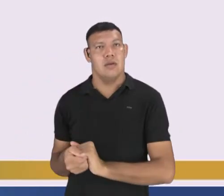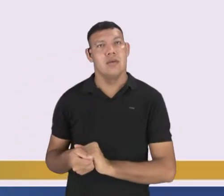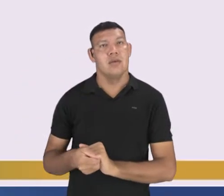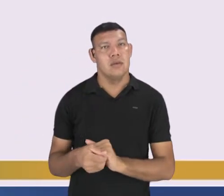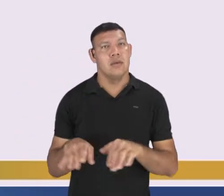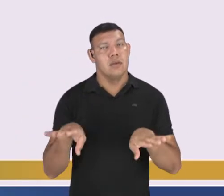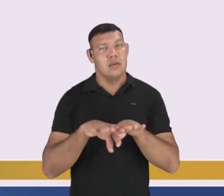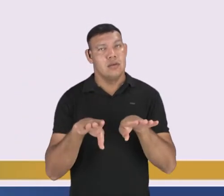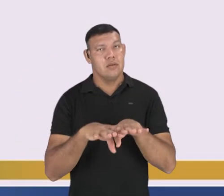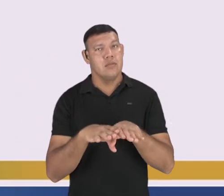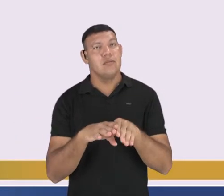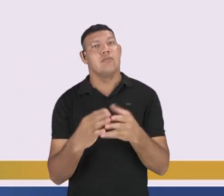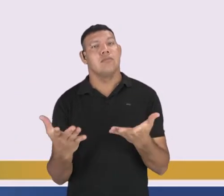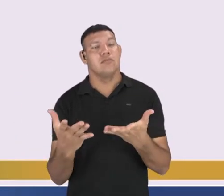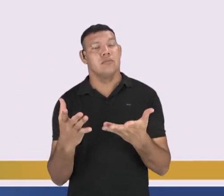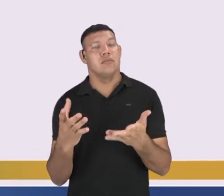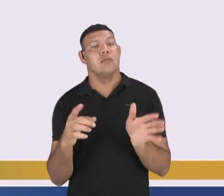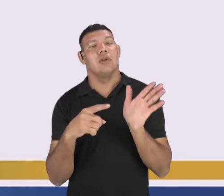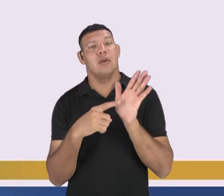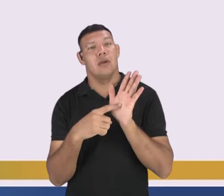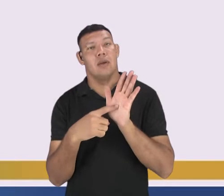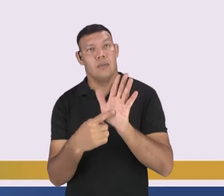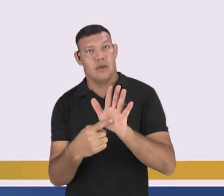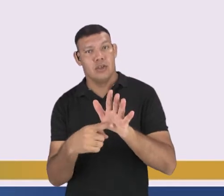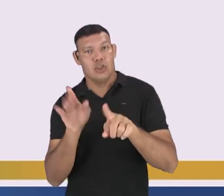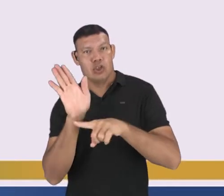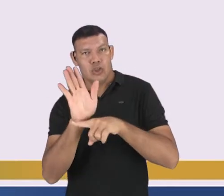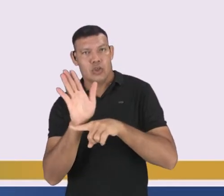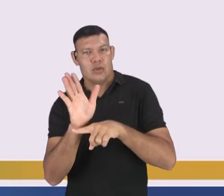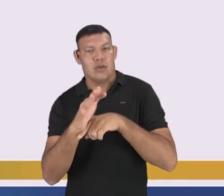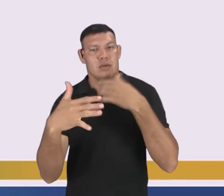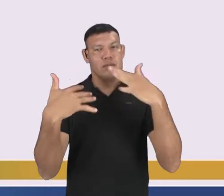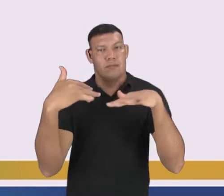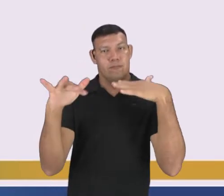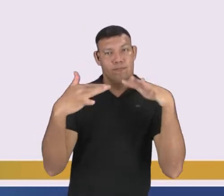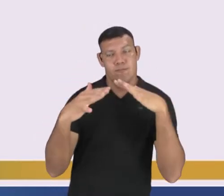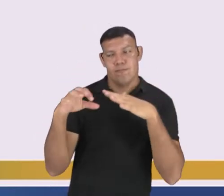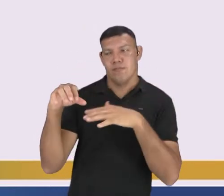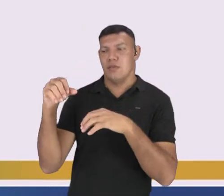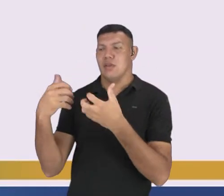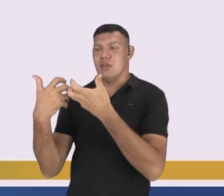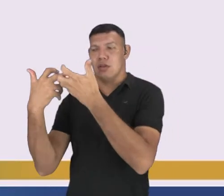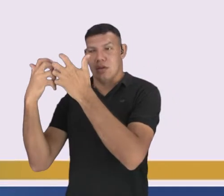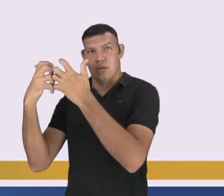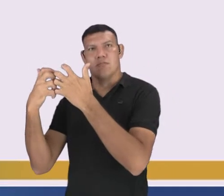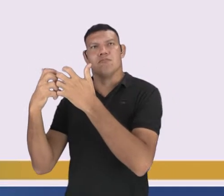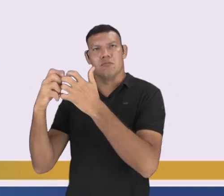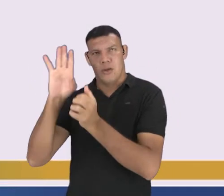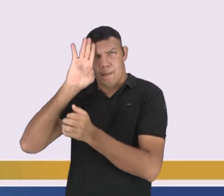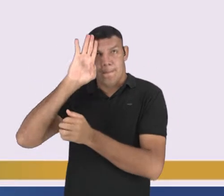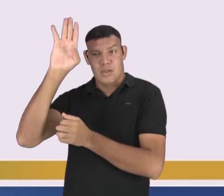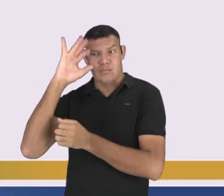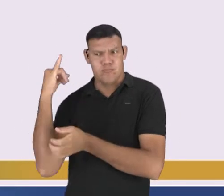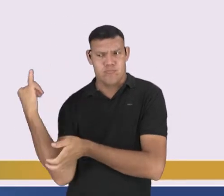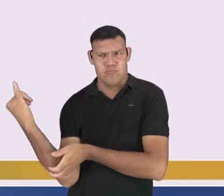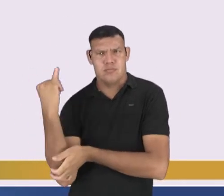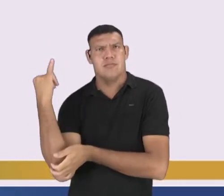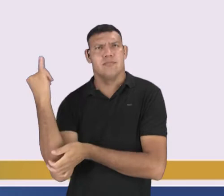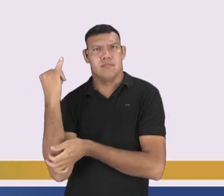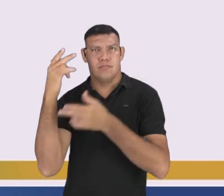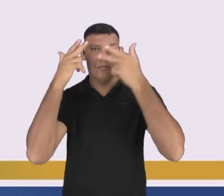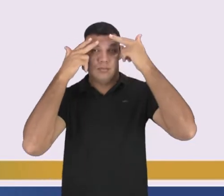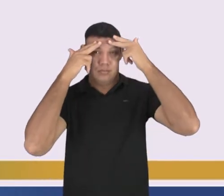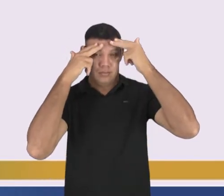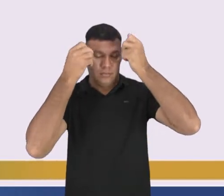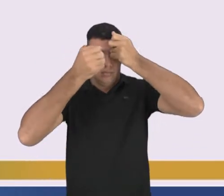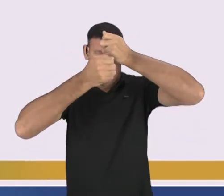coordenar também os atos involuntários, ou seja, os nossos reflexos. O cérebro, ele é o órgão mais importante do nosso sistema nervoso, como nós já